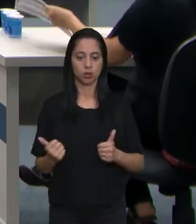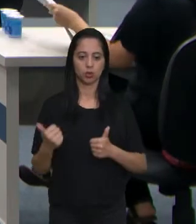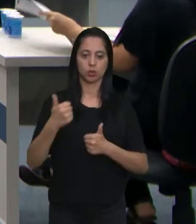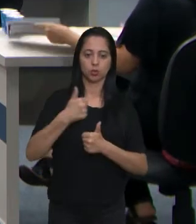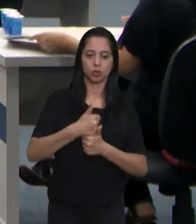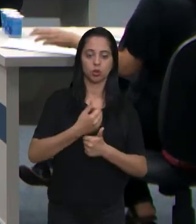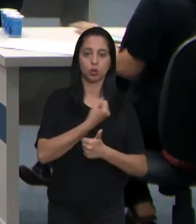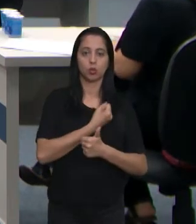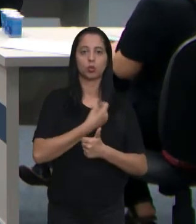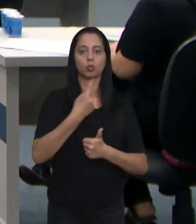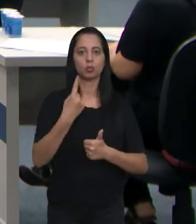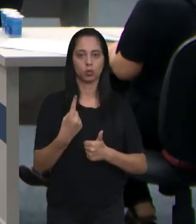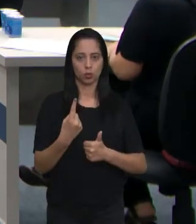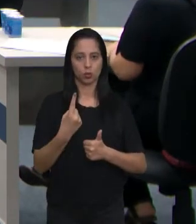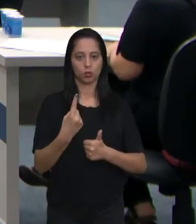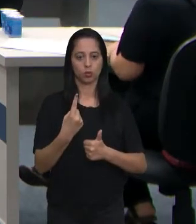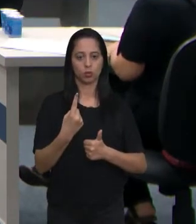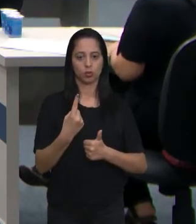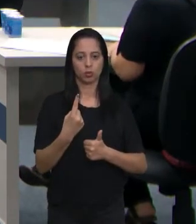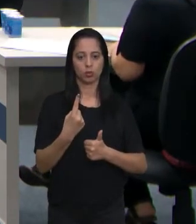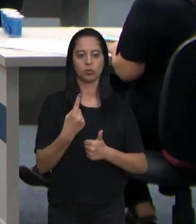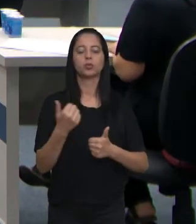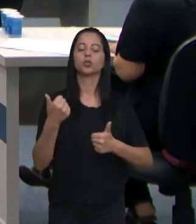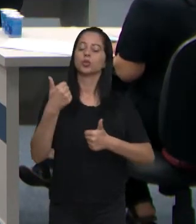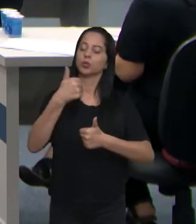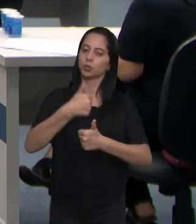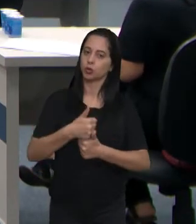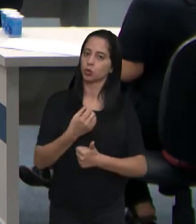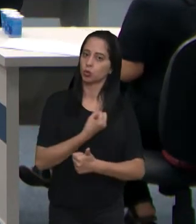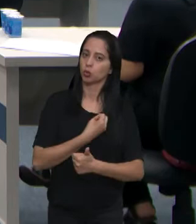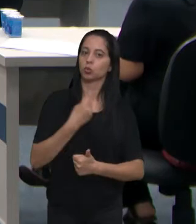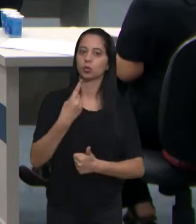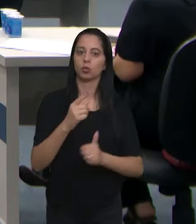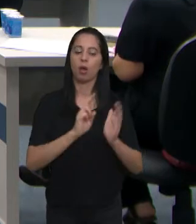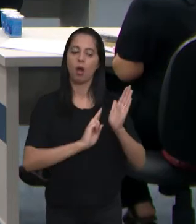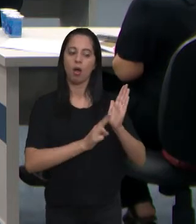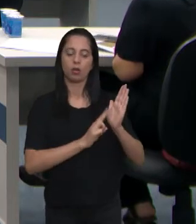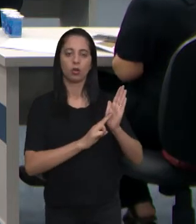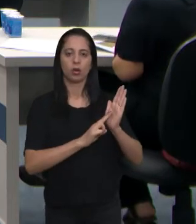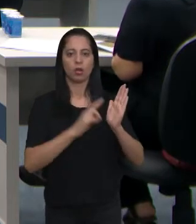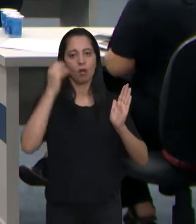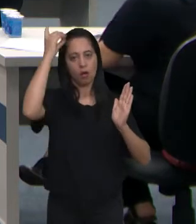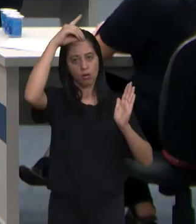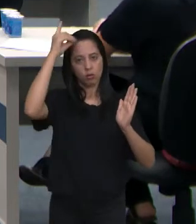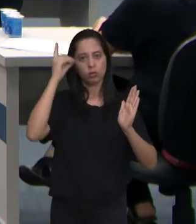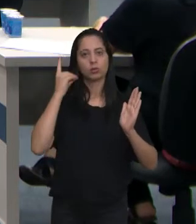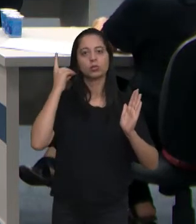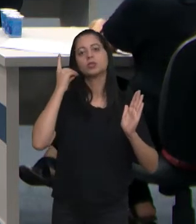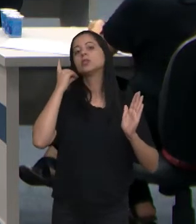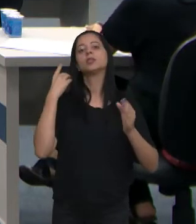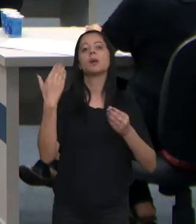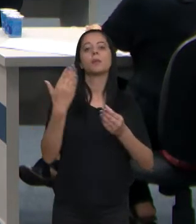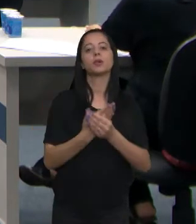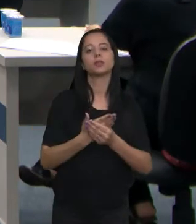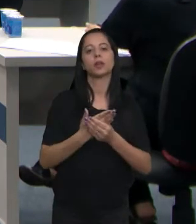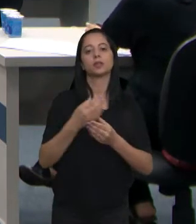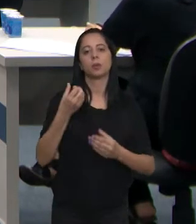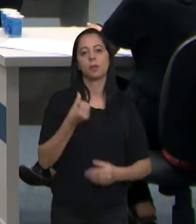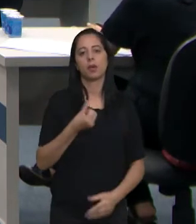substituto número 1, substitutivo número 1, de autoria da vereadora Dulce Rita, ao processo